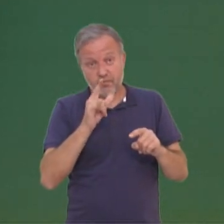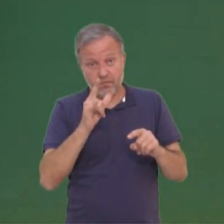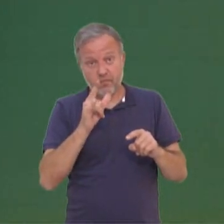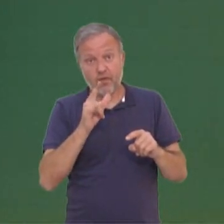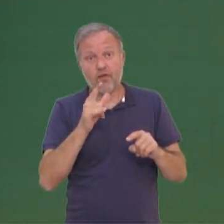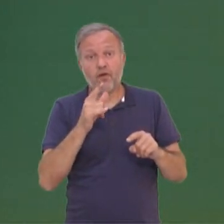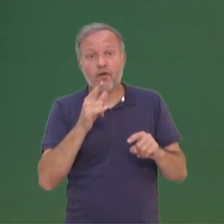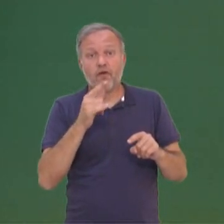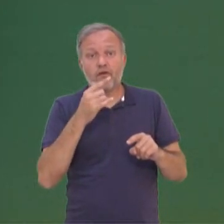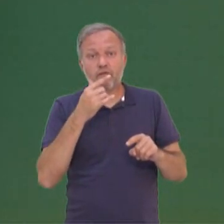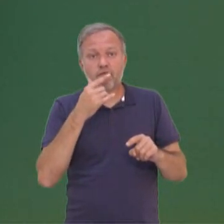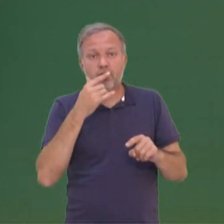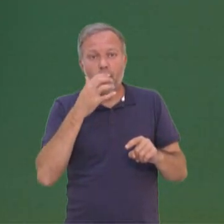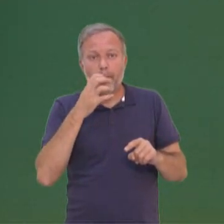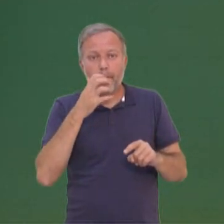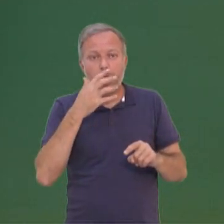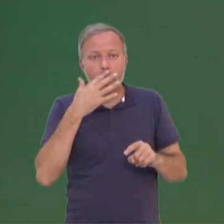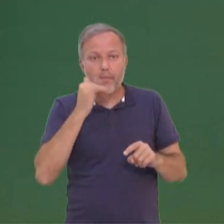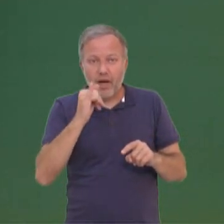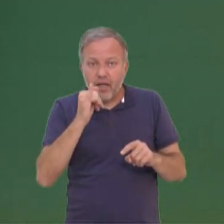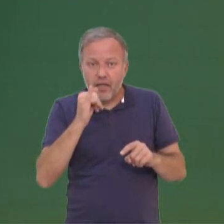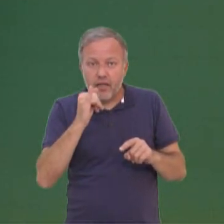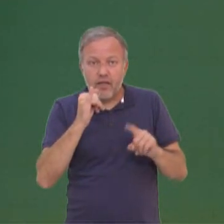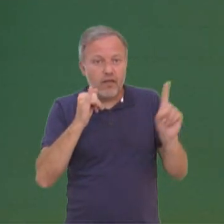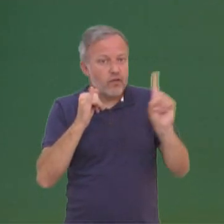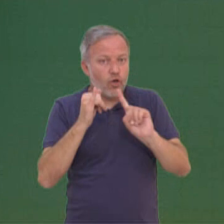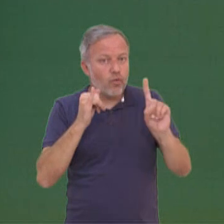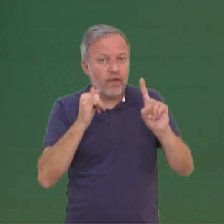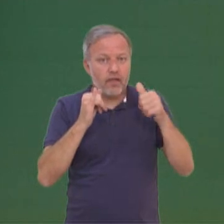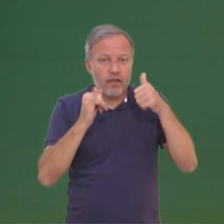o seu pai e também pode ter originado os seus tios, que